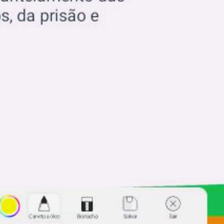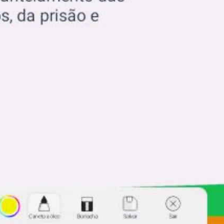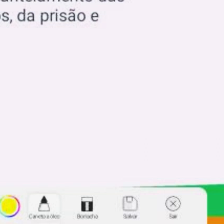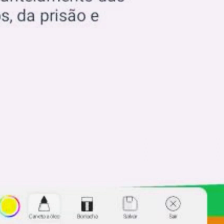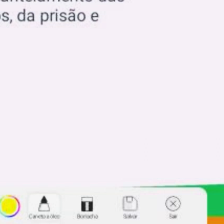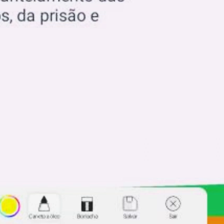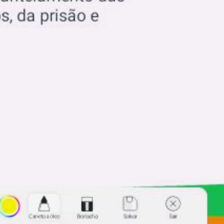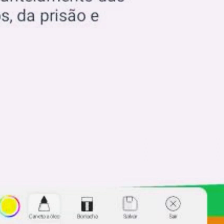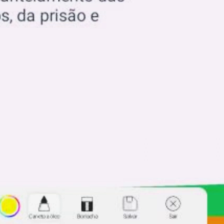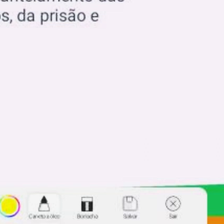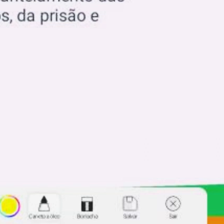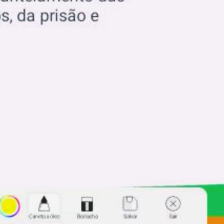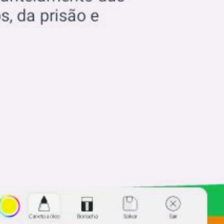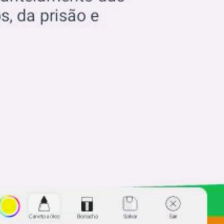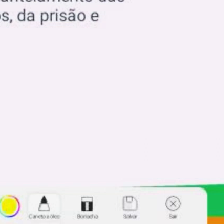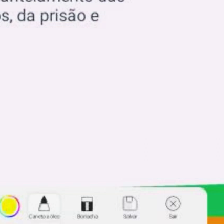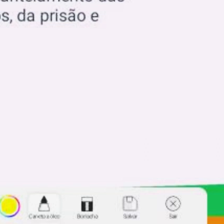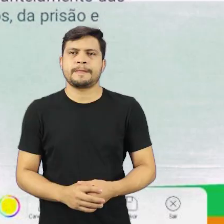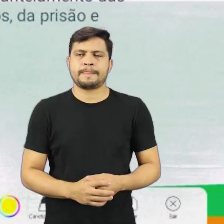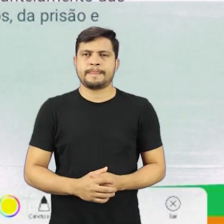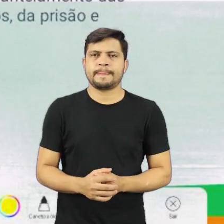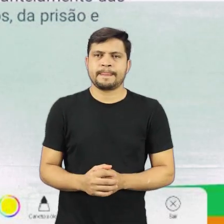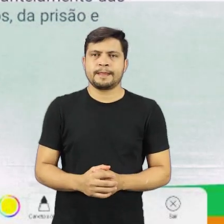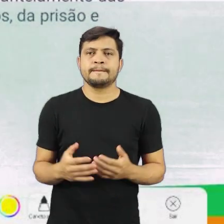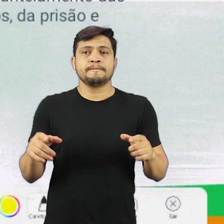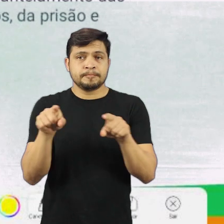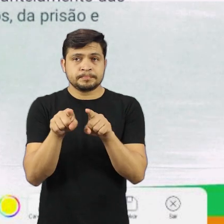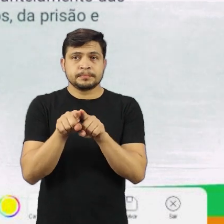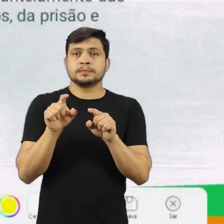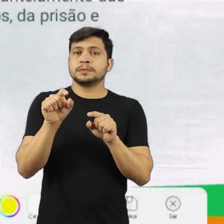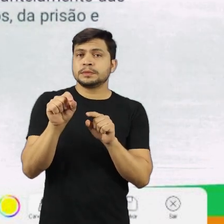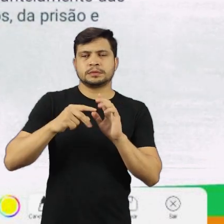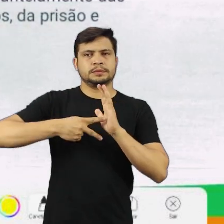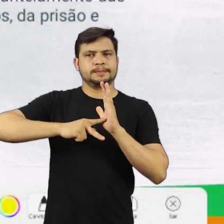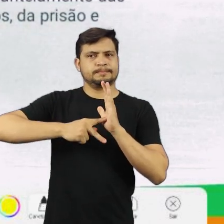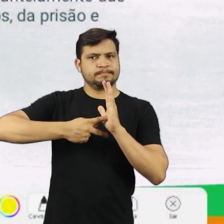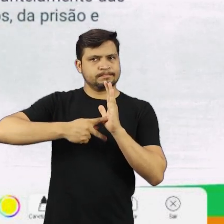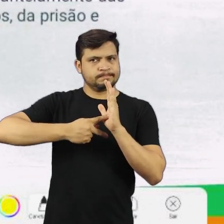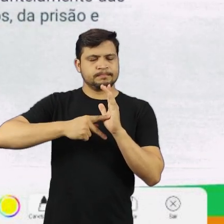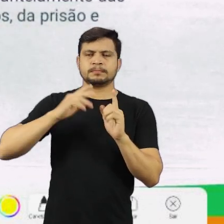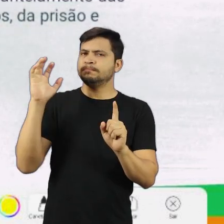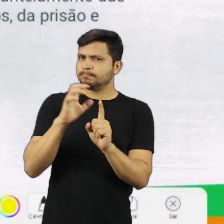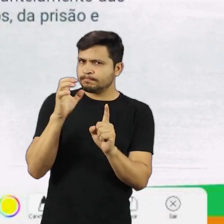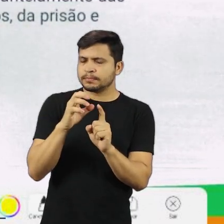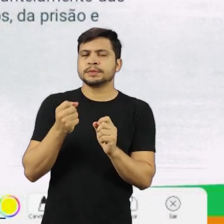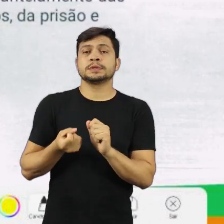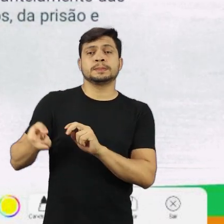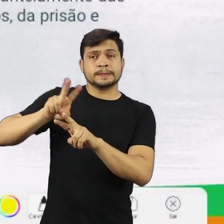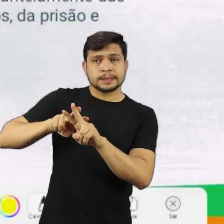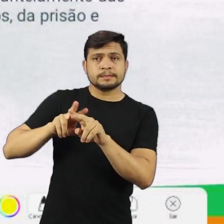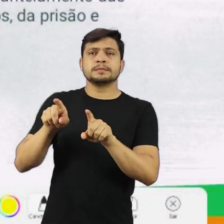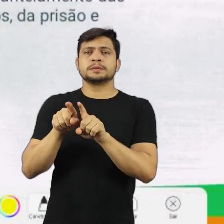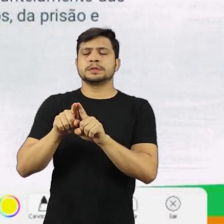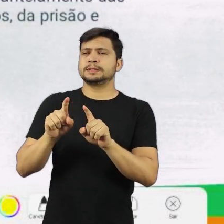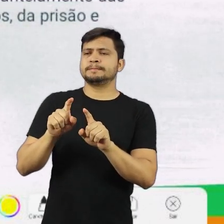da supressão dos direitos de greve, ok, da intervenção nos sindicatos, perfeito, da prisão e assassinato